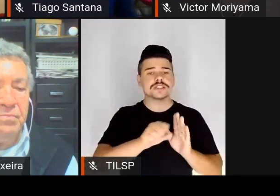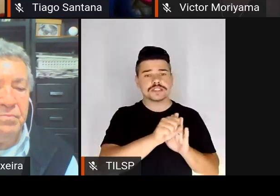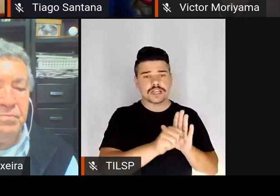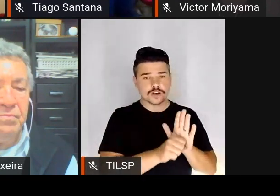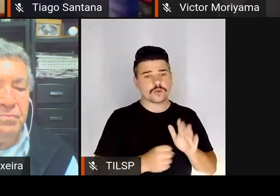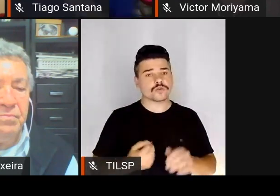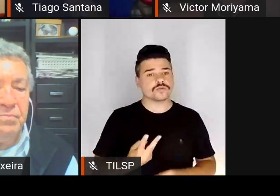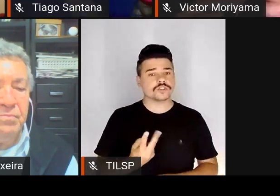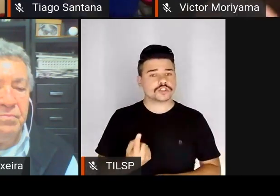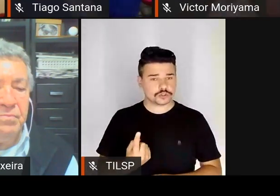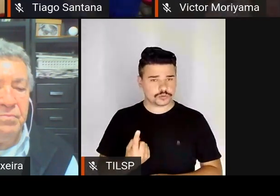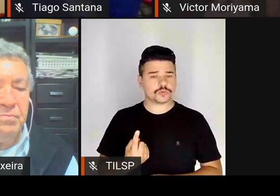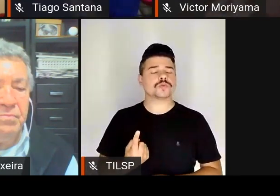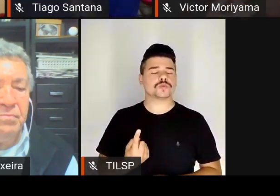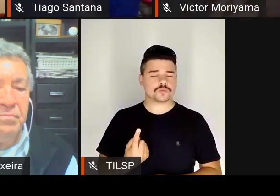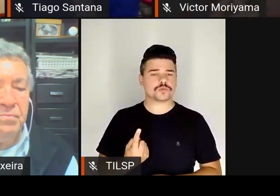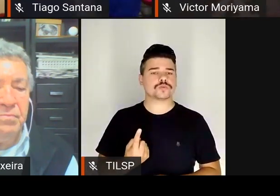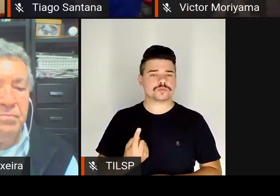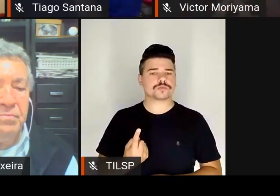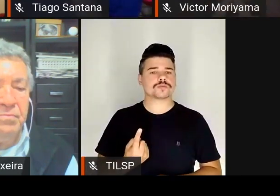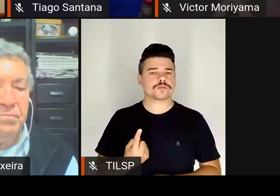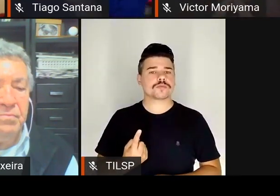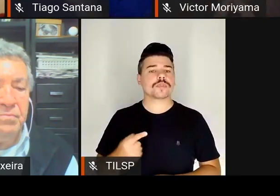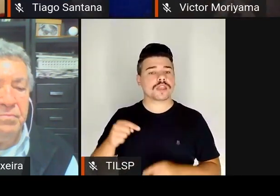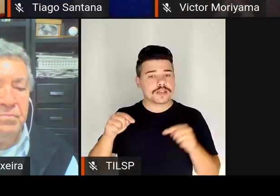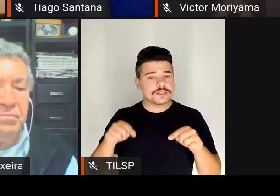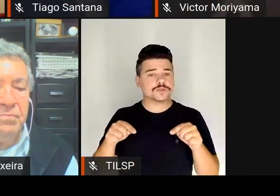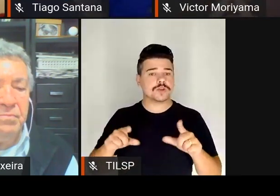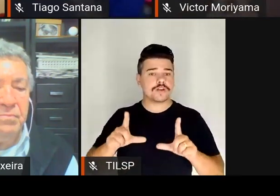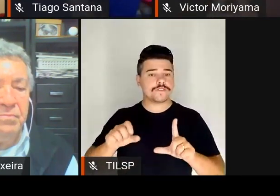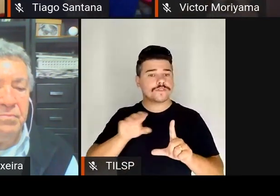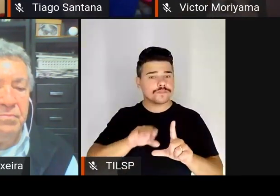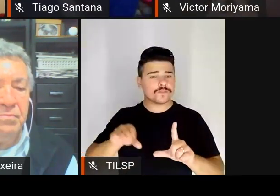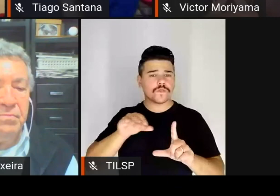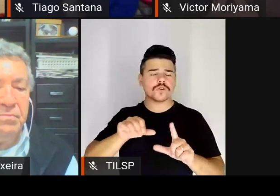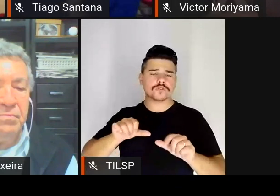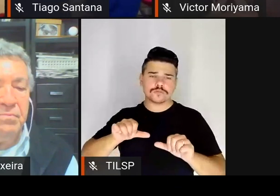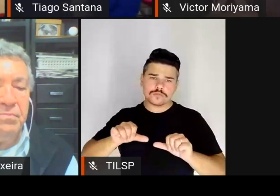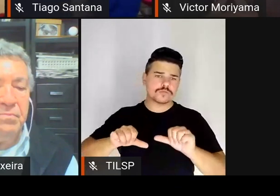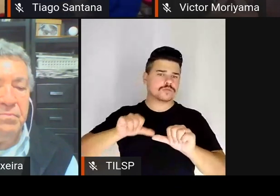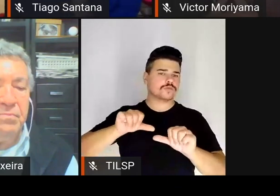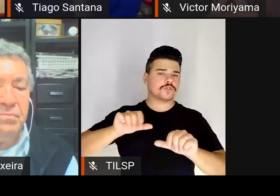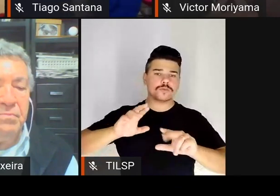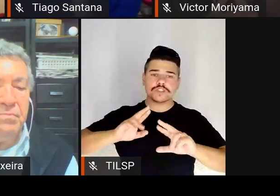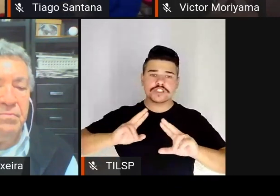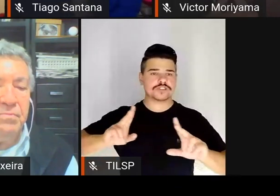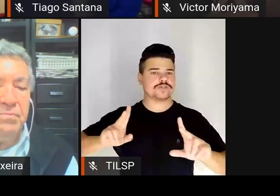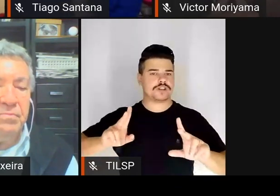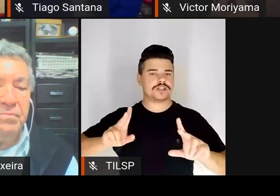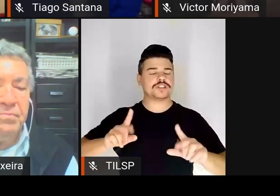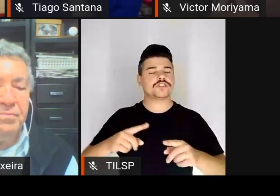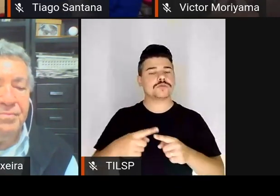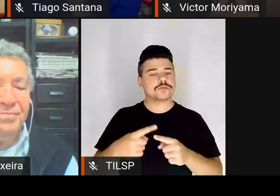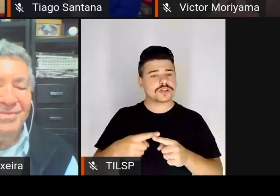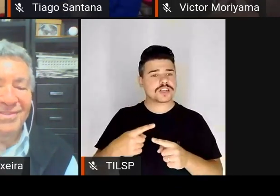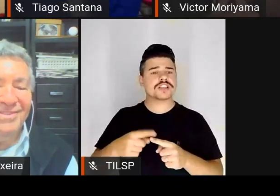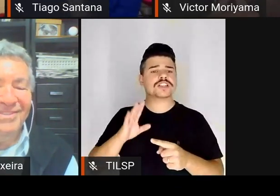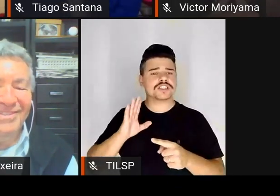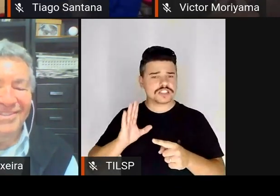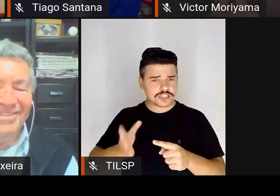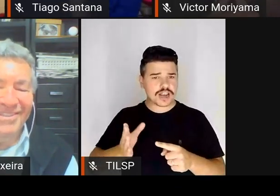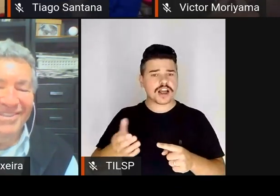uma fotografia que será totalmente diferente, porque milhões de